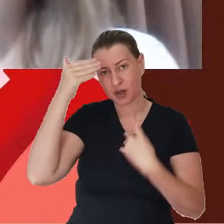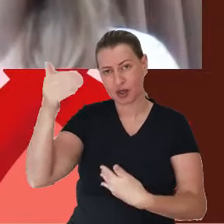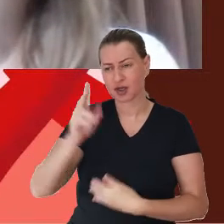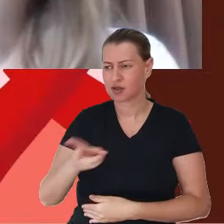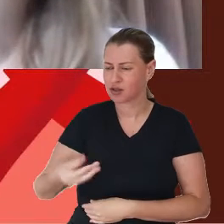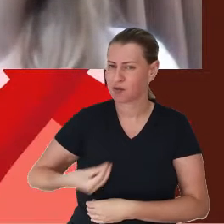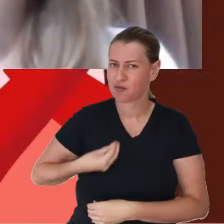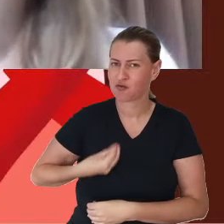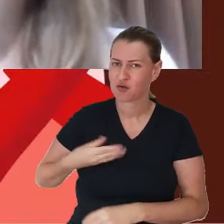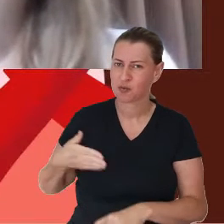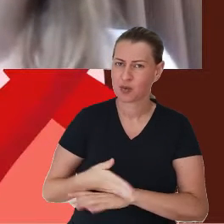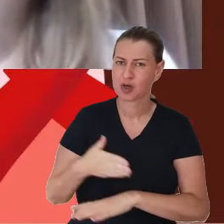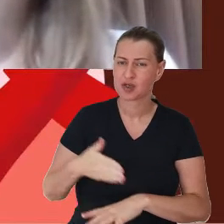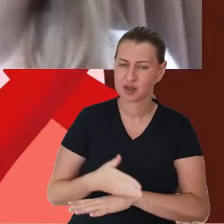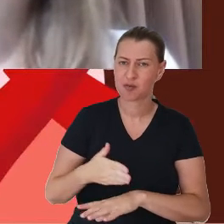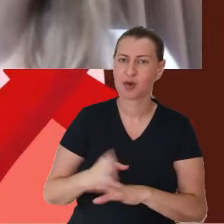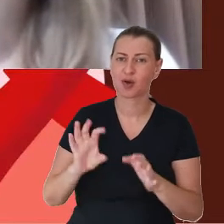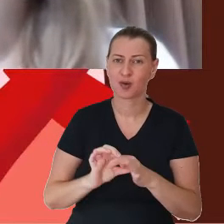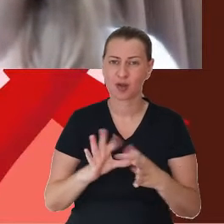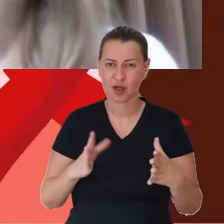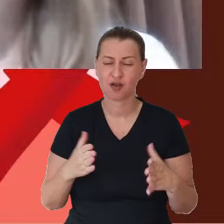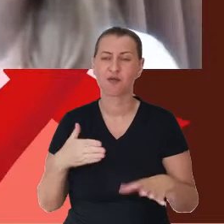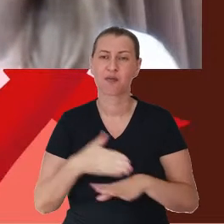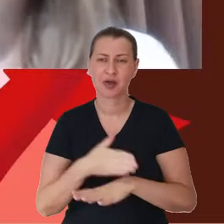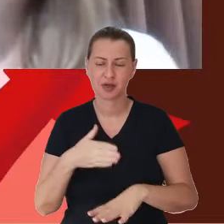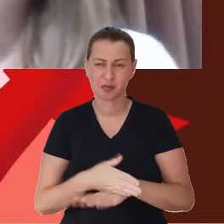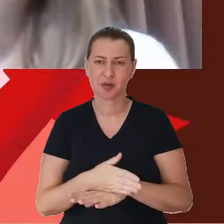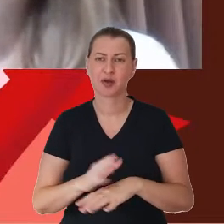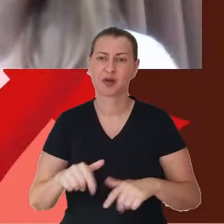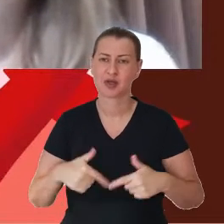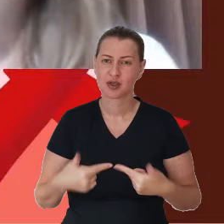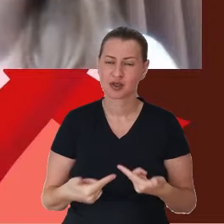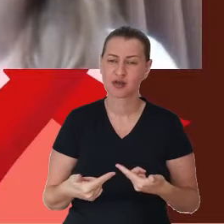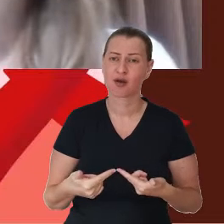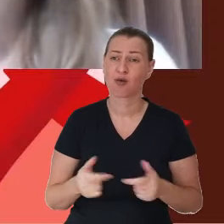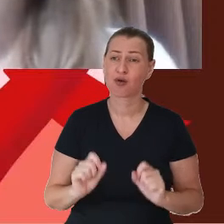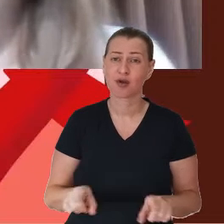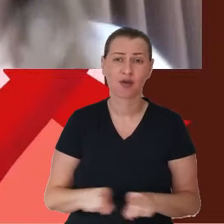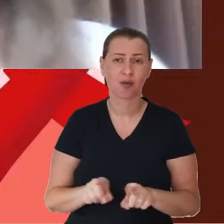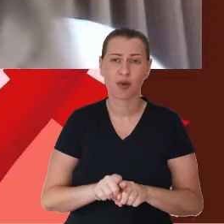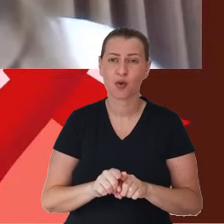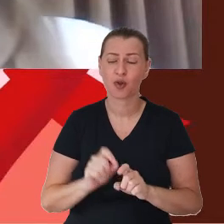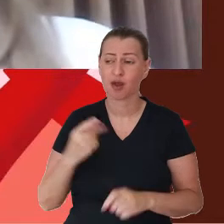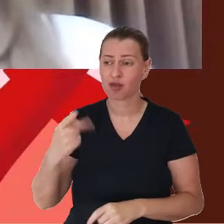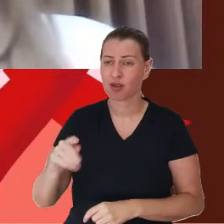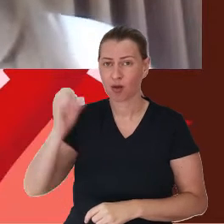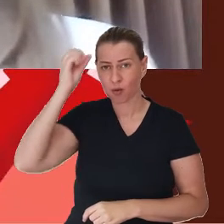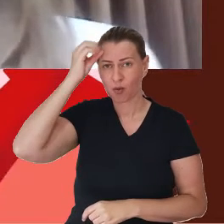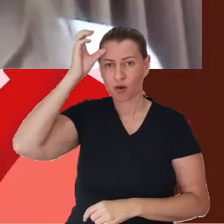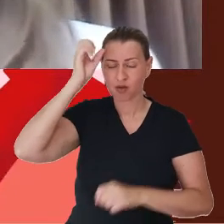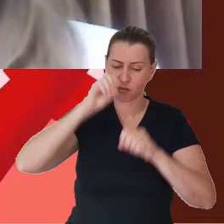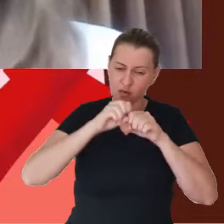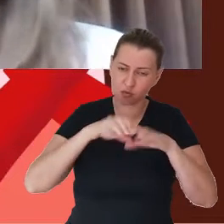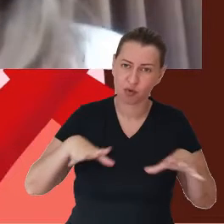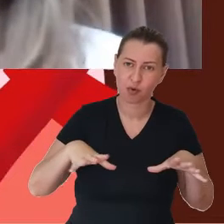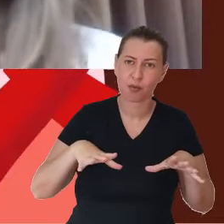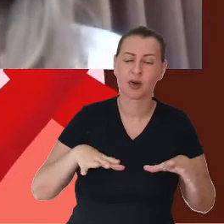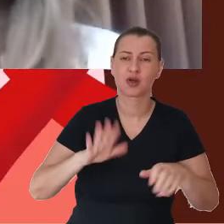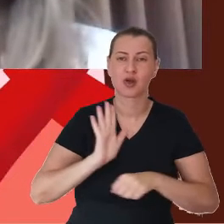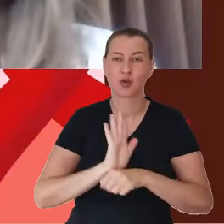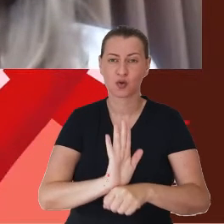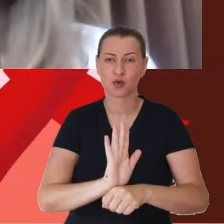disponibilizar a essas ações, Bruna, por sempre compartilhar do teu conhecimento, que com certeza vai agregar e vai ajudar muita gente